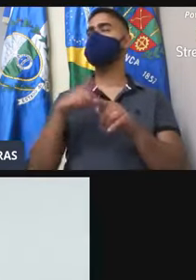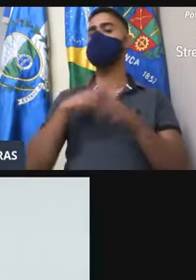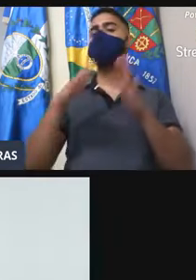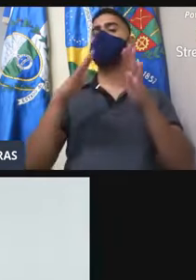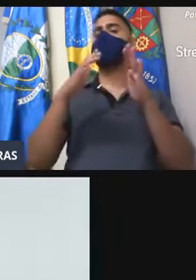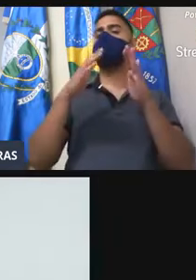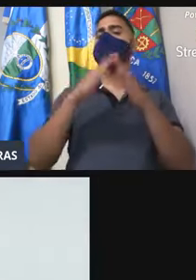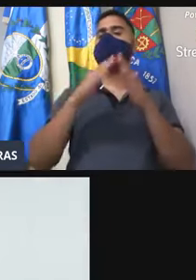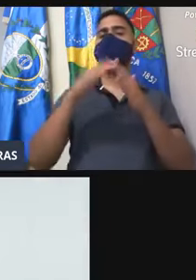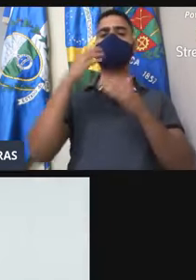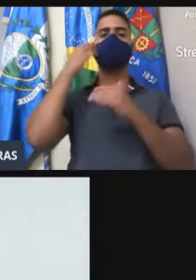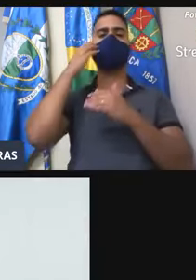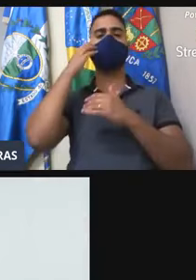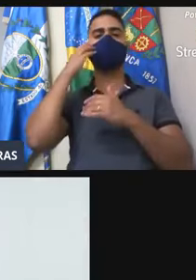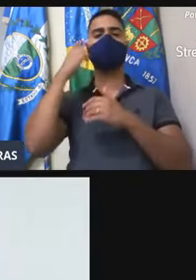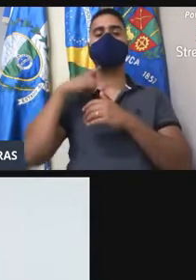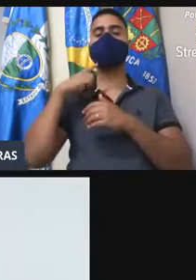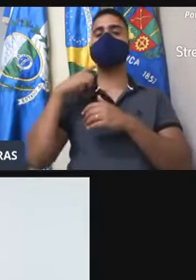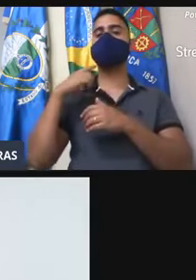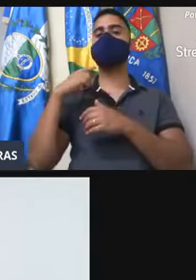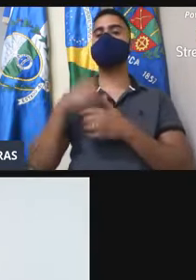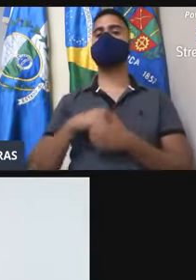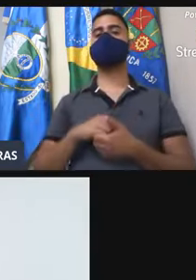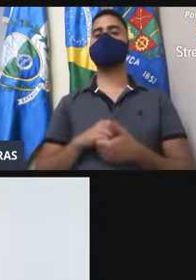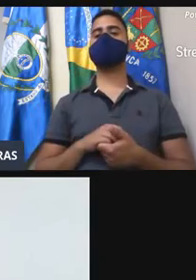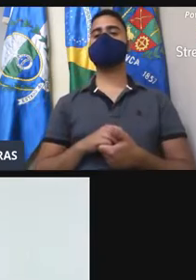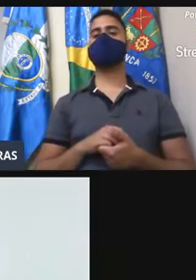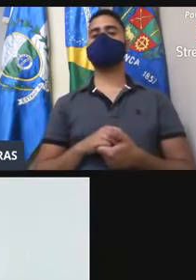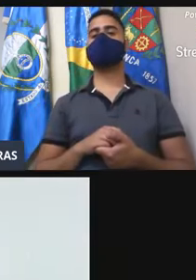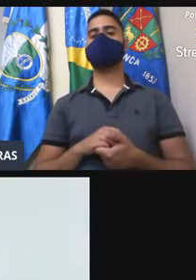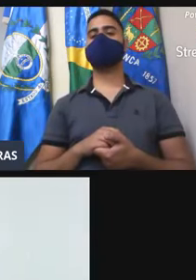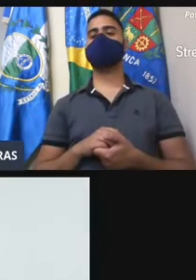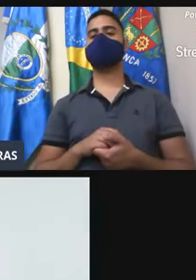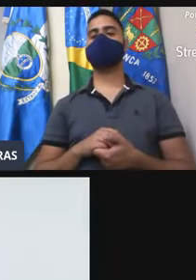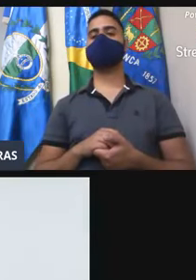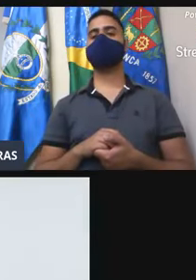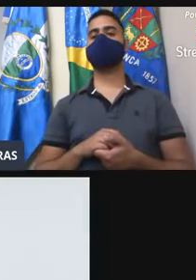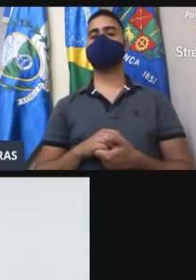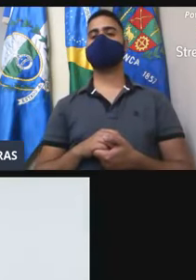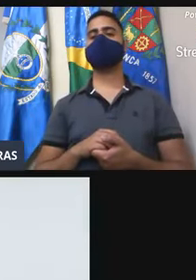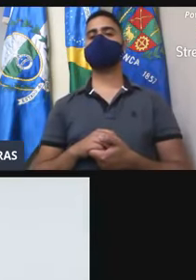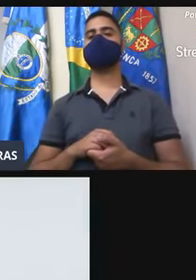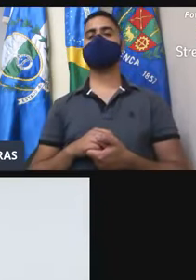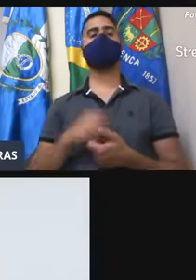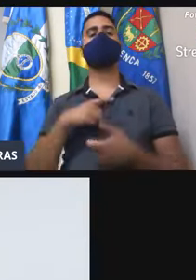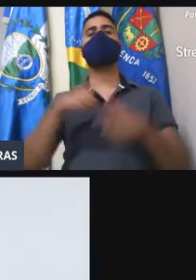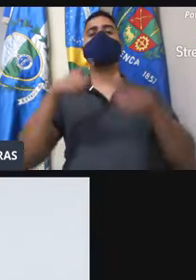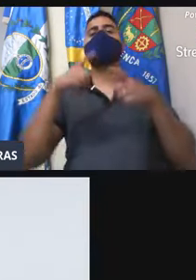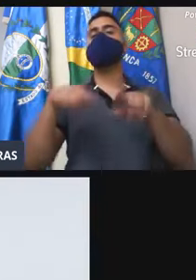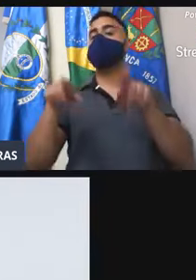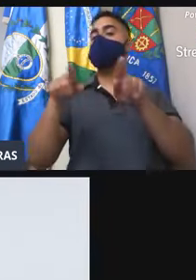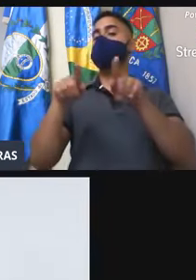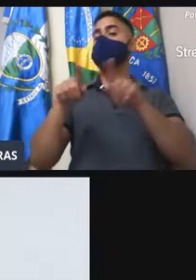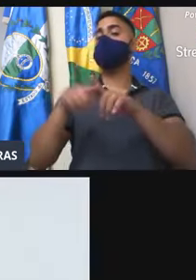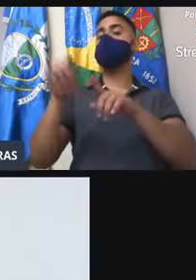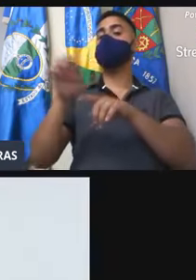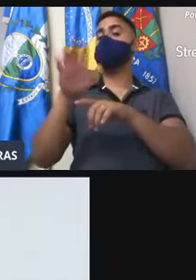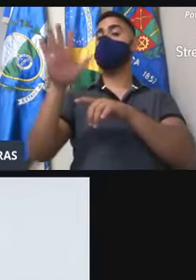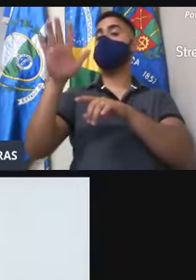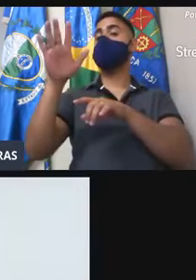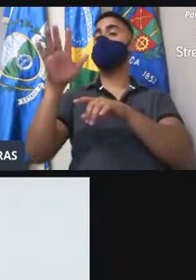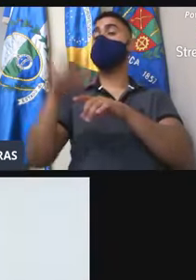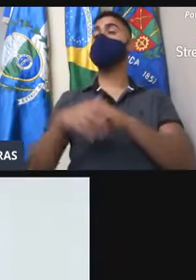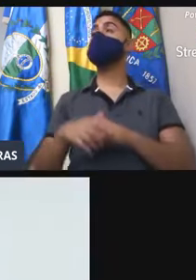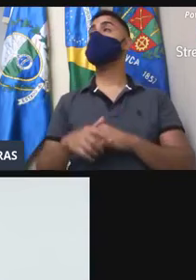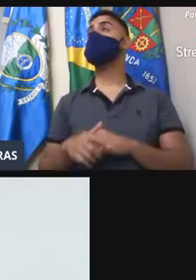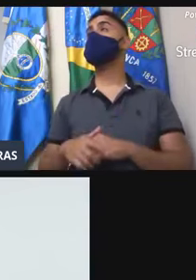Rosa está sob o comando, vamos dizer assim, do Parque Estadual, que é um bem do Estado,